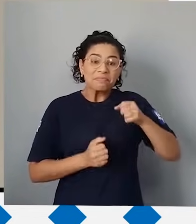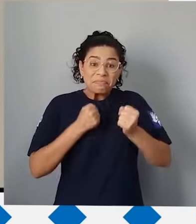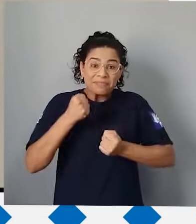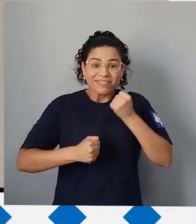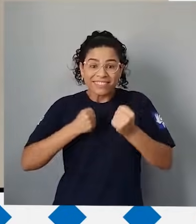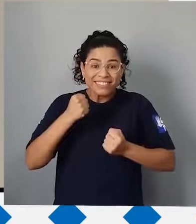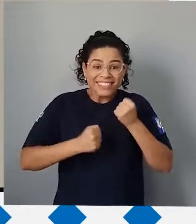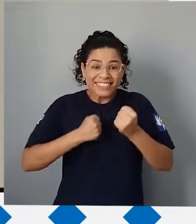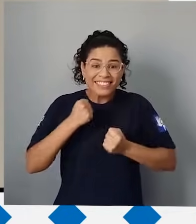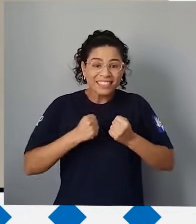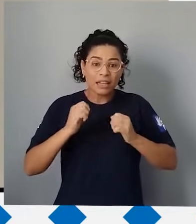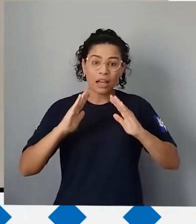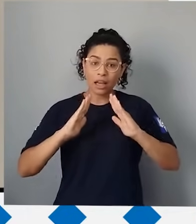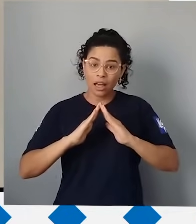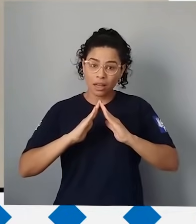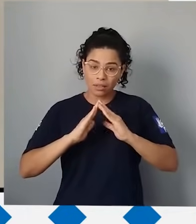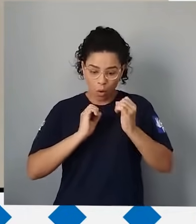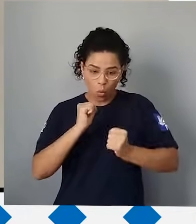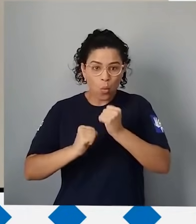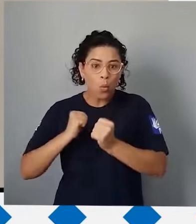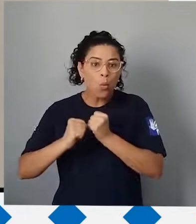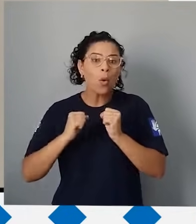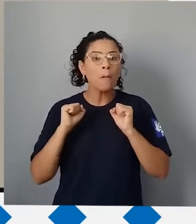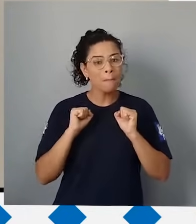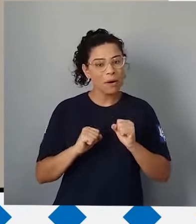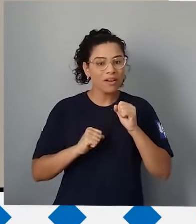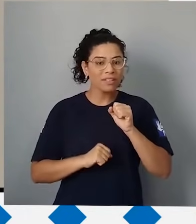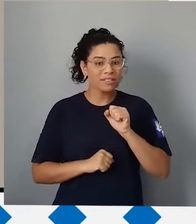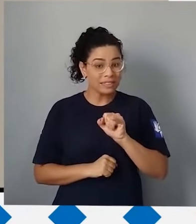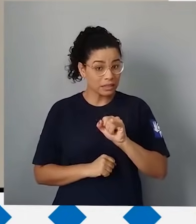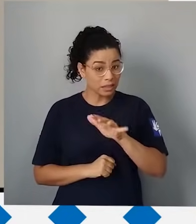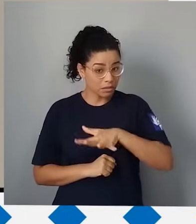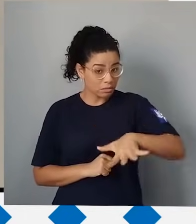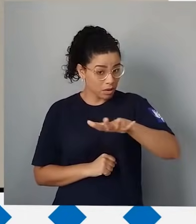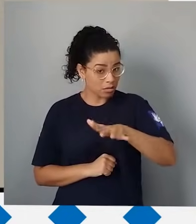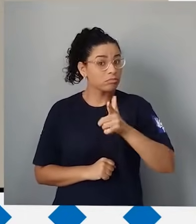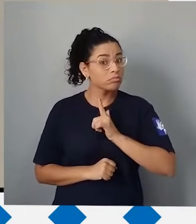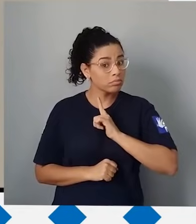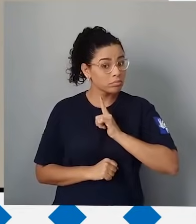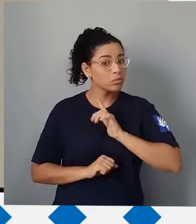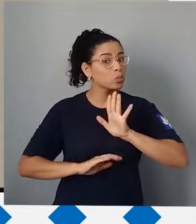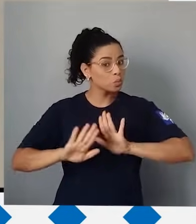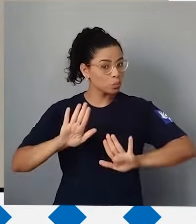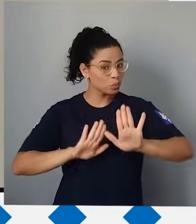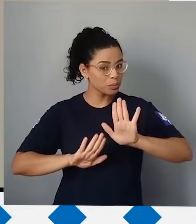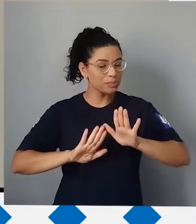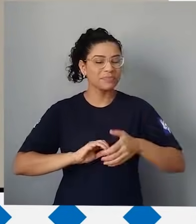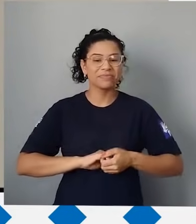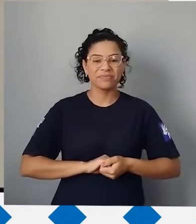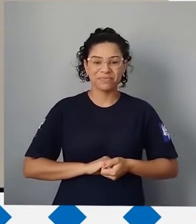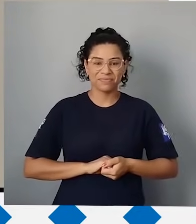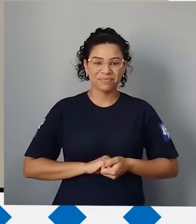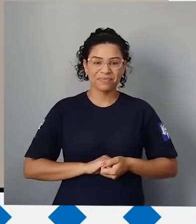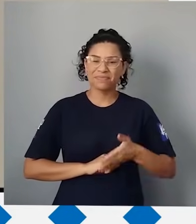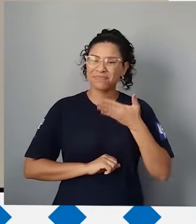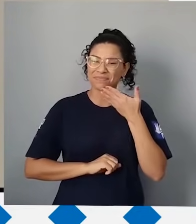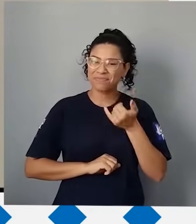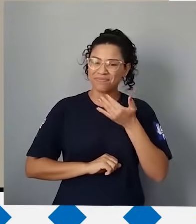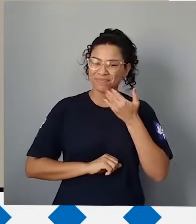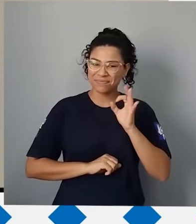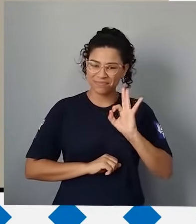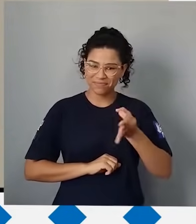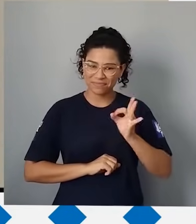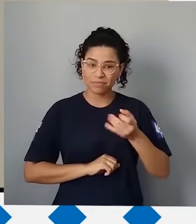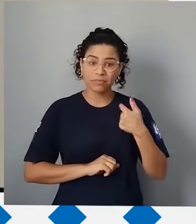corridinha. Você também pode correr aí pela casa toda se tiver espaço. E com cuidado. Moleza, não